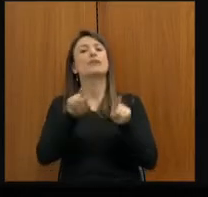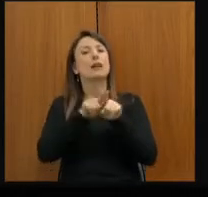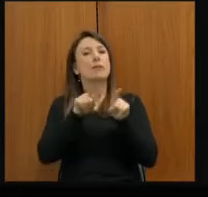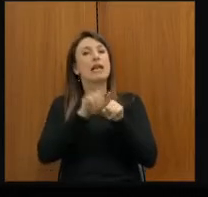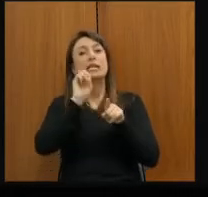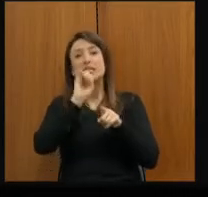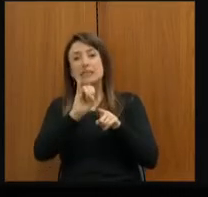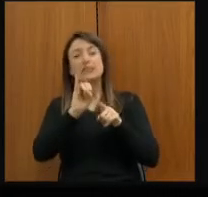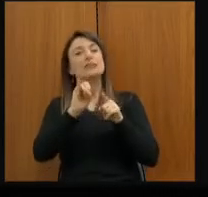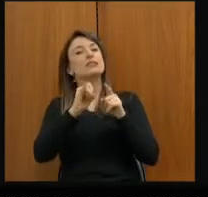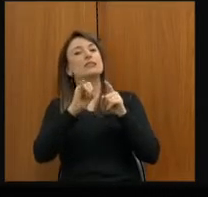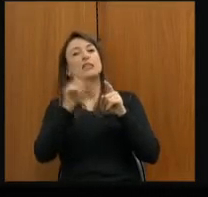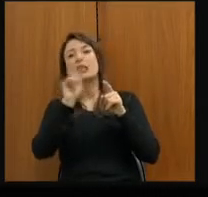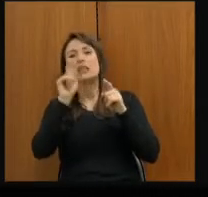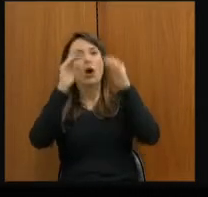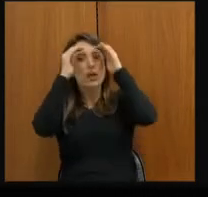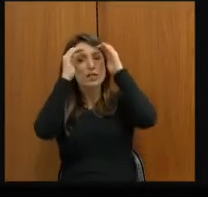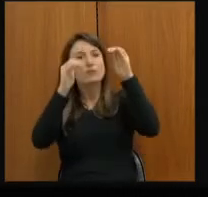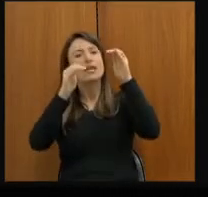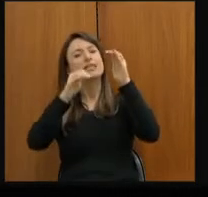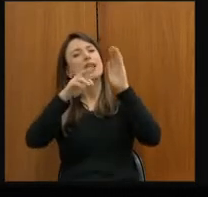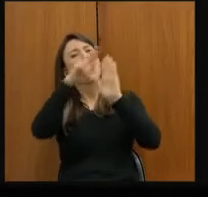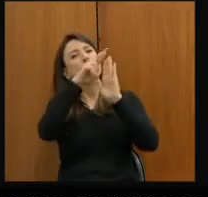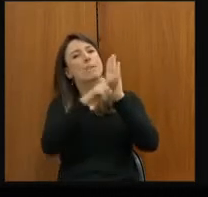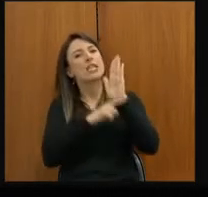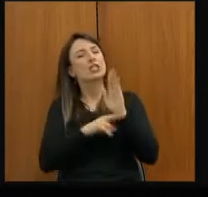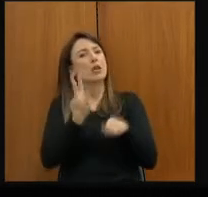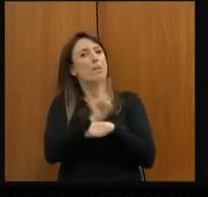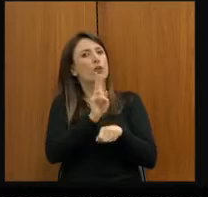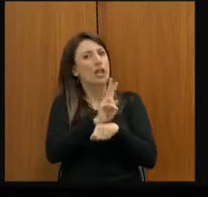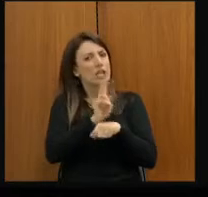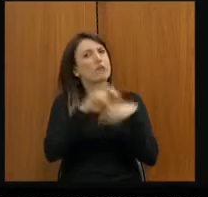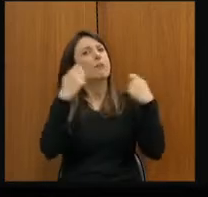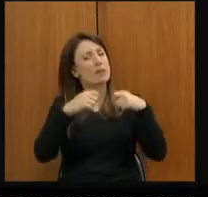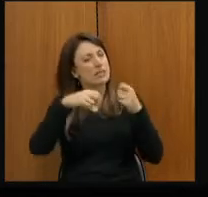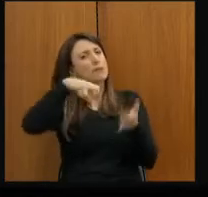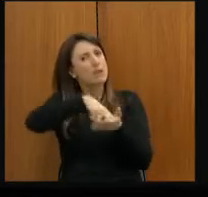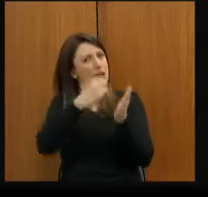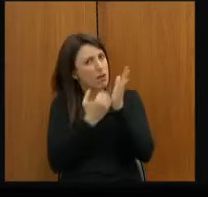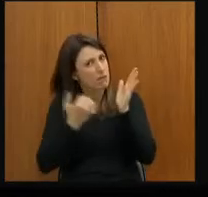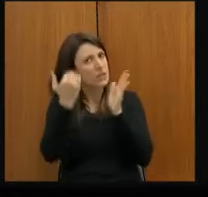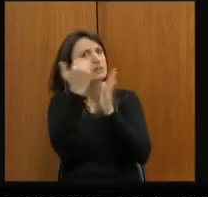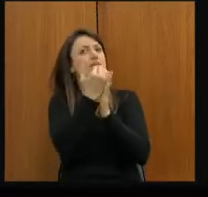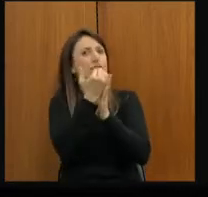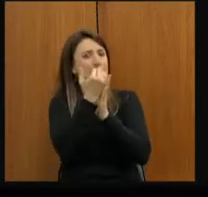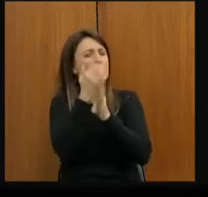protetiva é uma sugestão para atuação do Legislativo